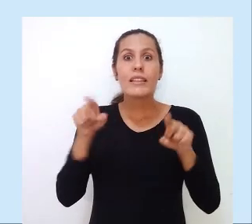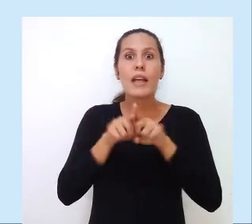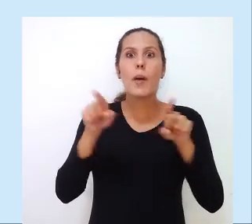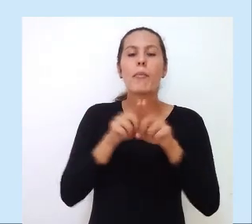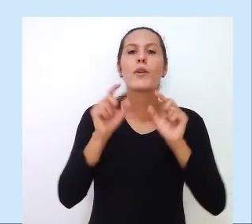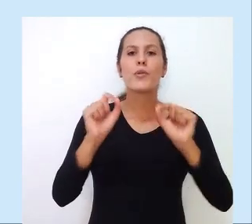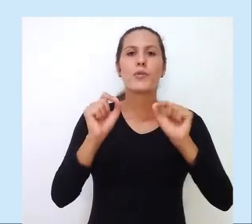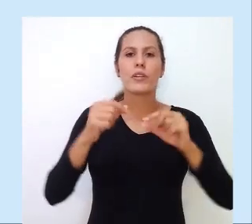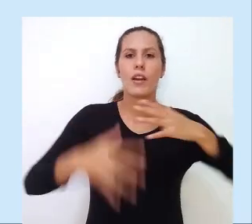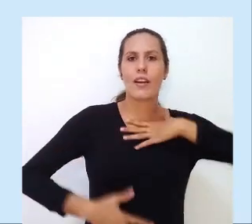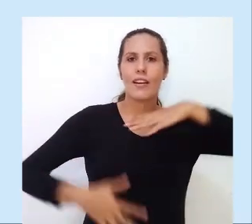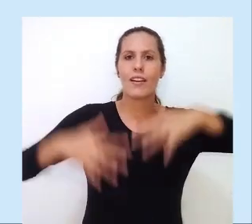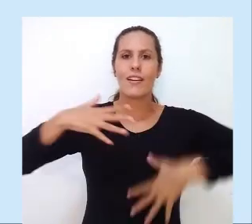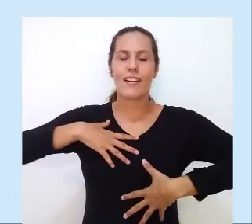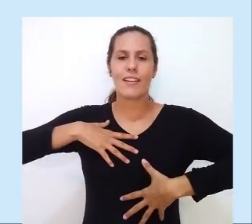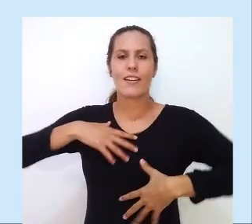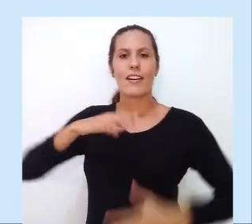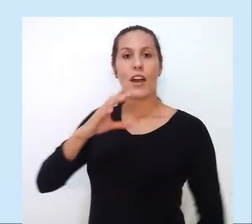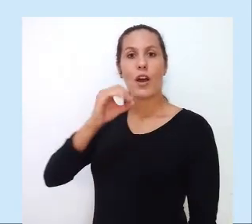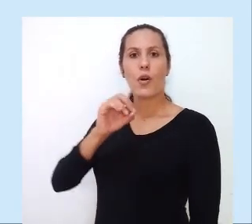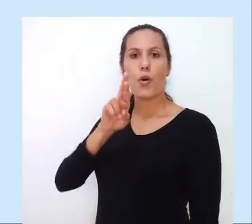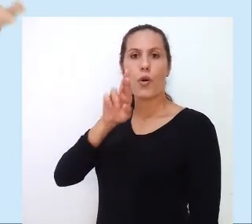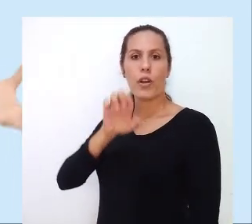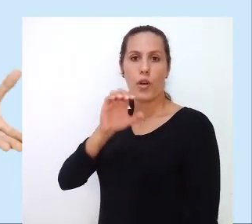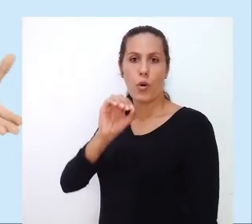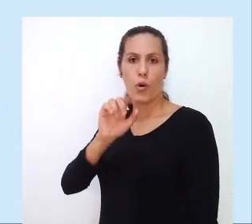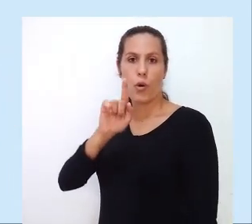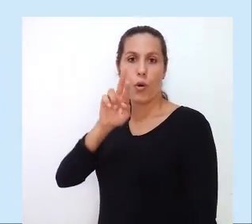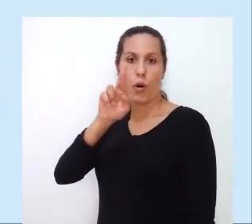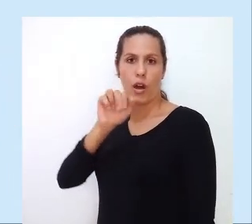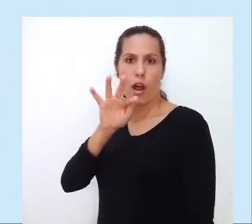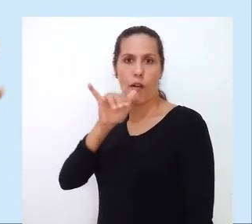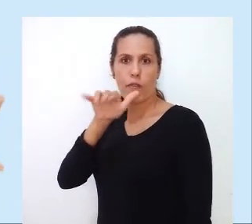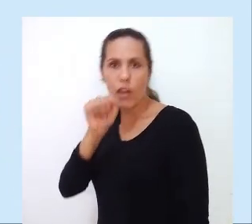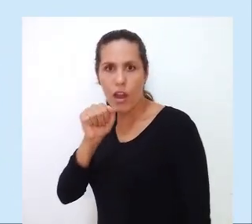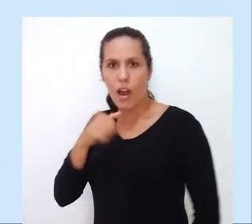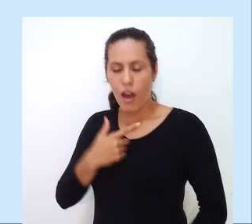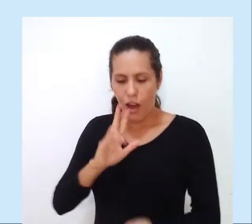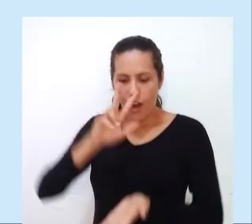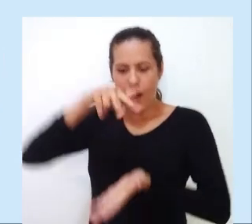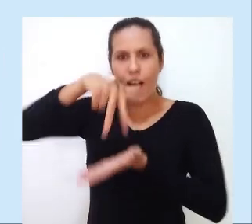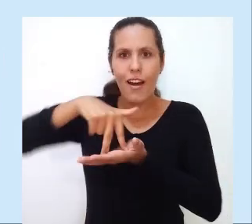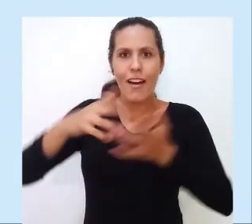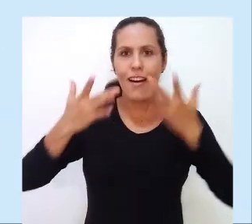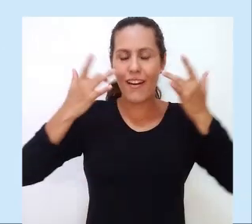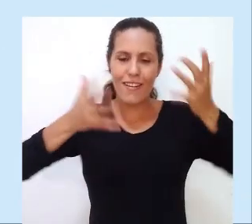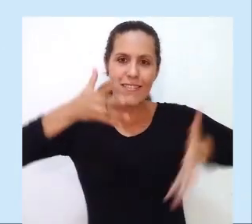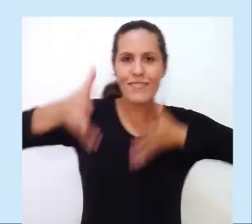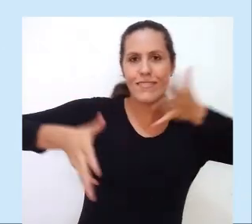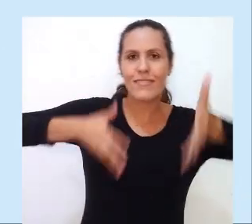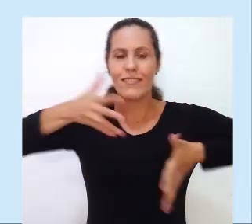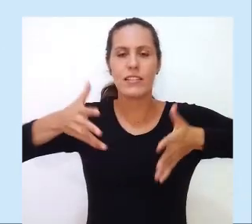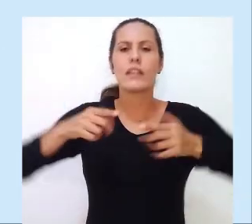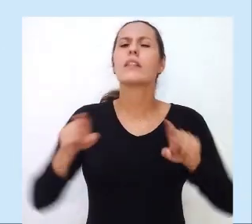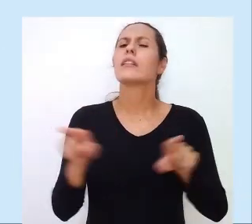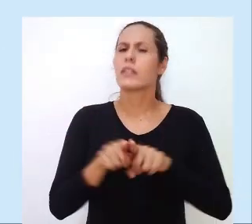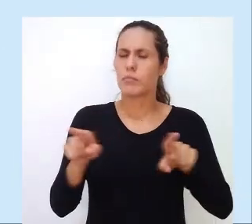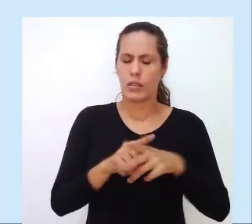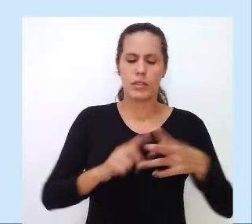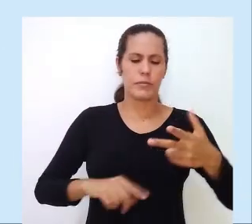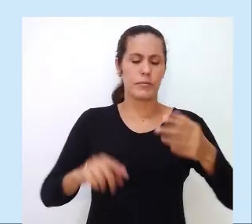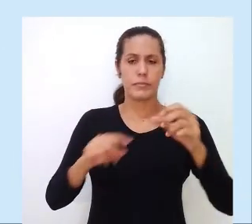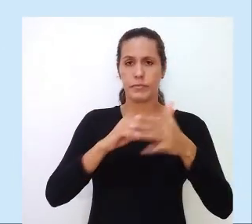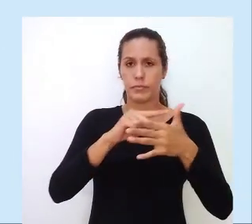e coreografias durante a representação, durante a ação dramática. Também temos a